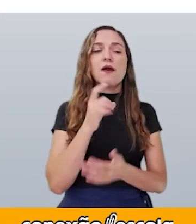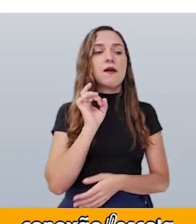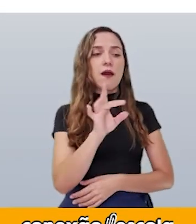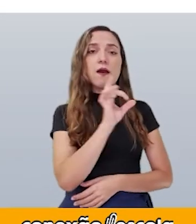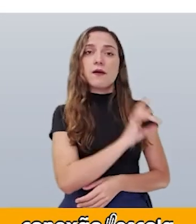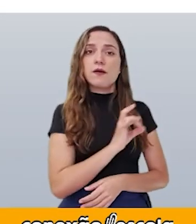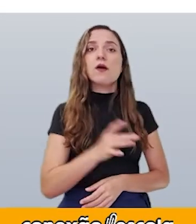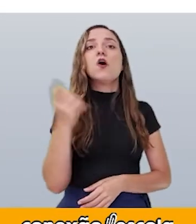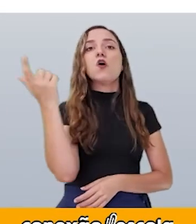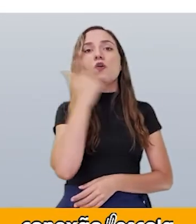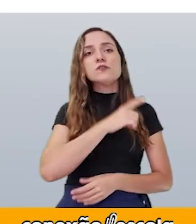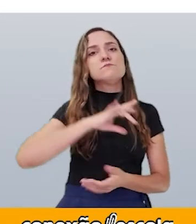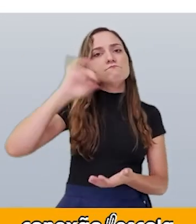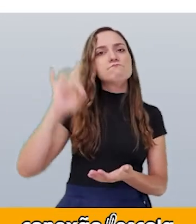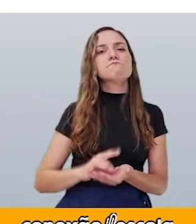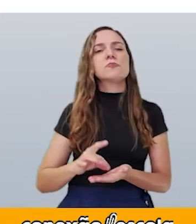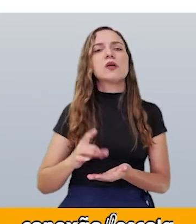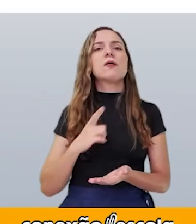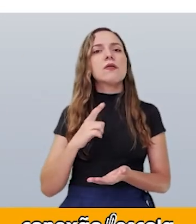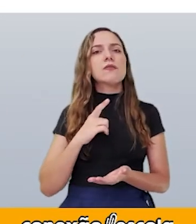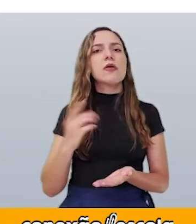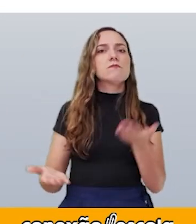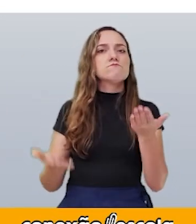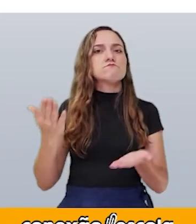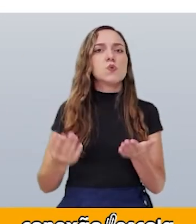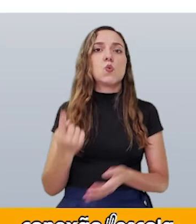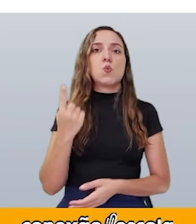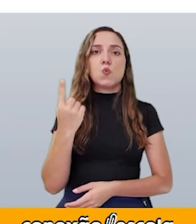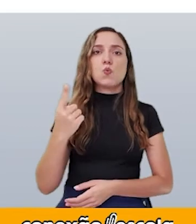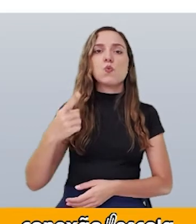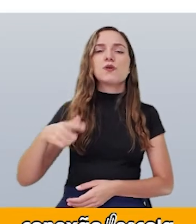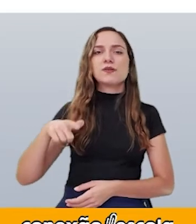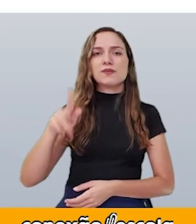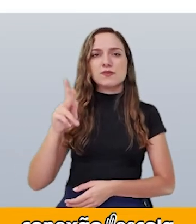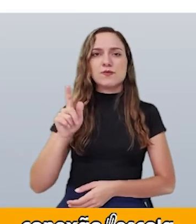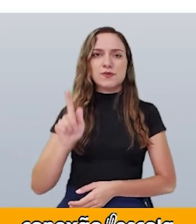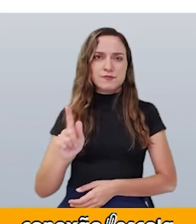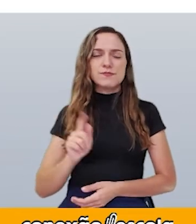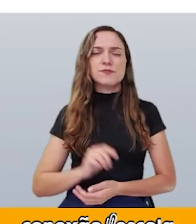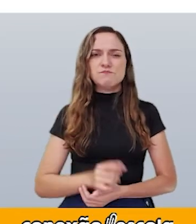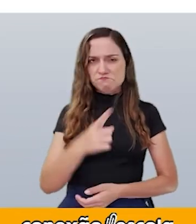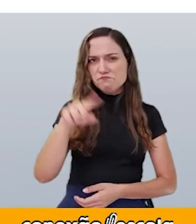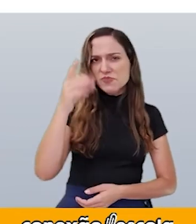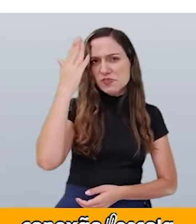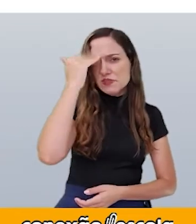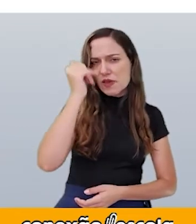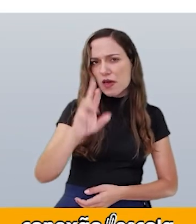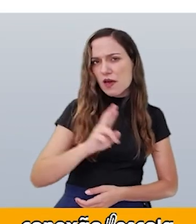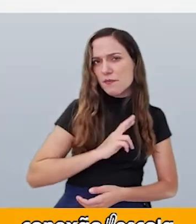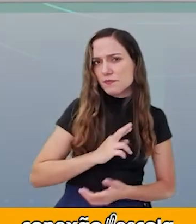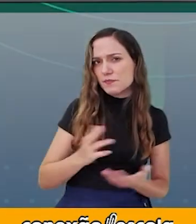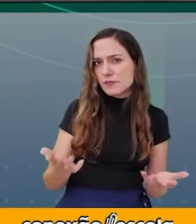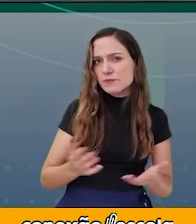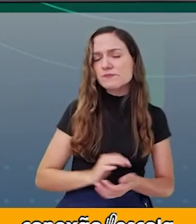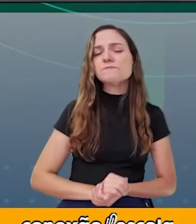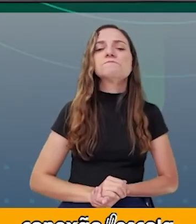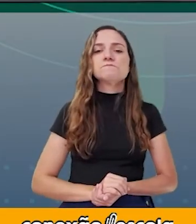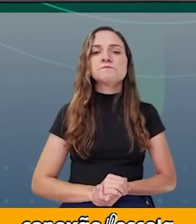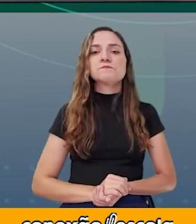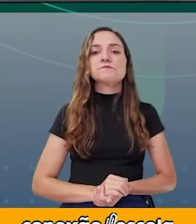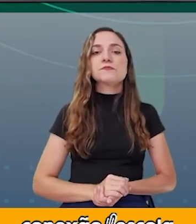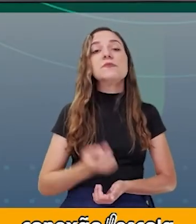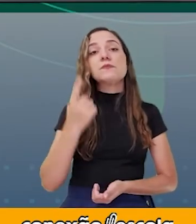a seguir para obtermos 1 quilo? E aí, você já sabe? Nessa